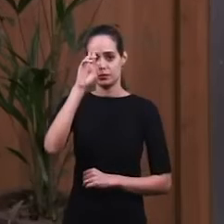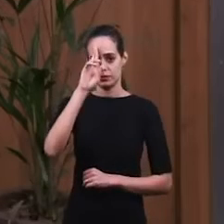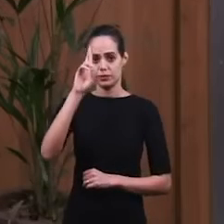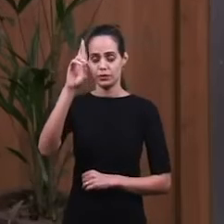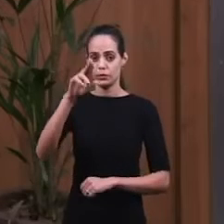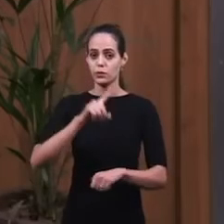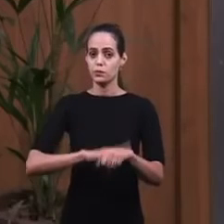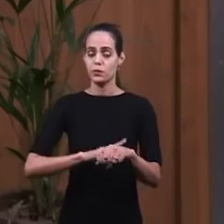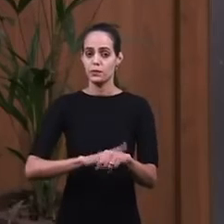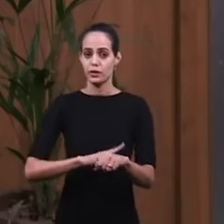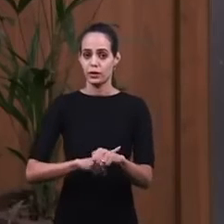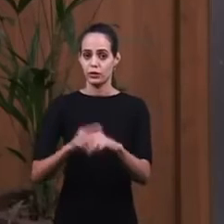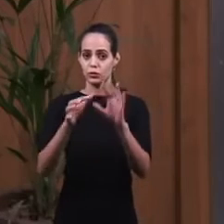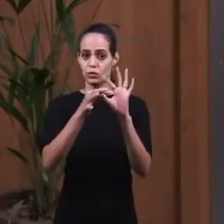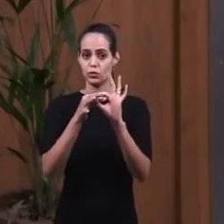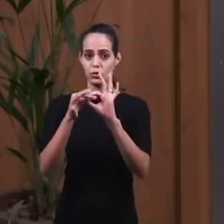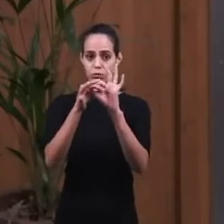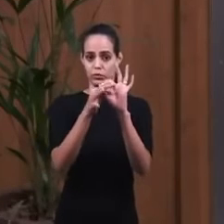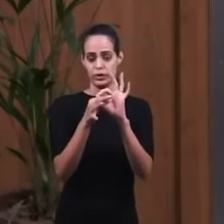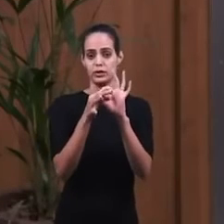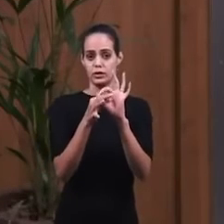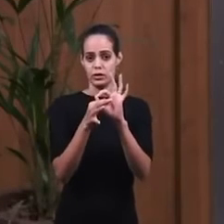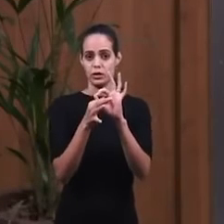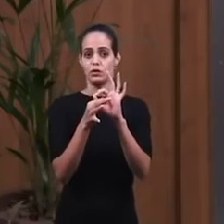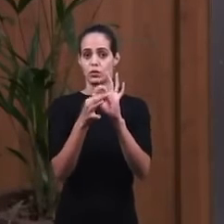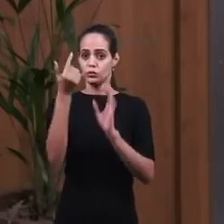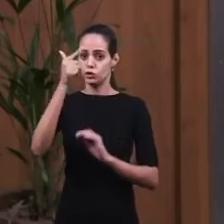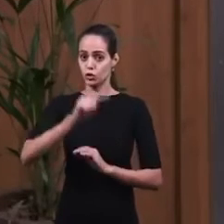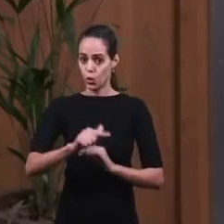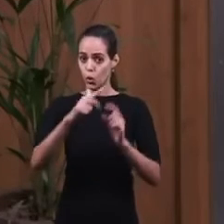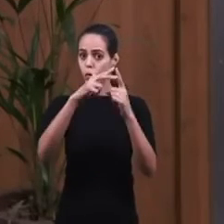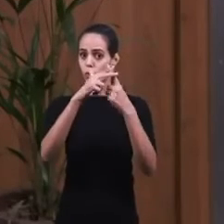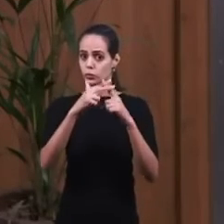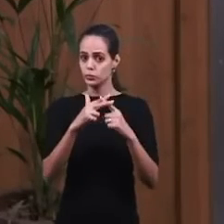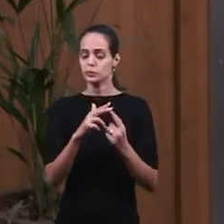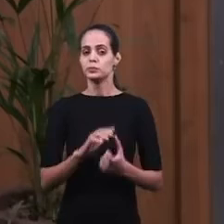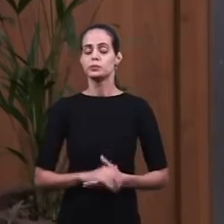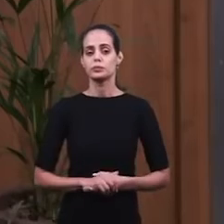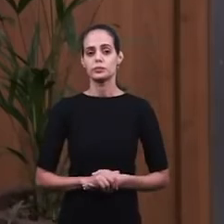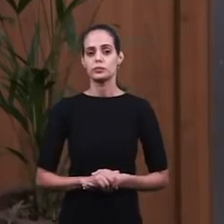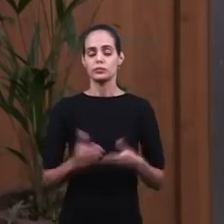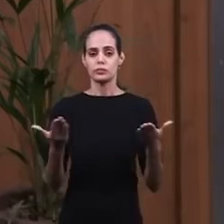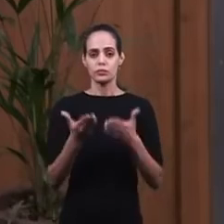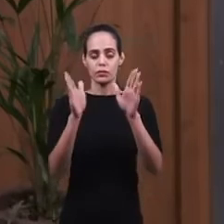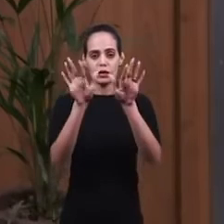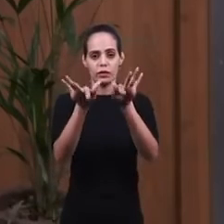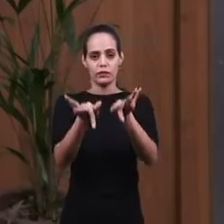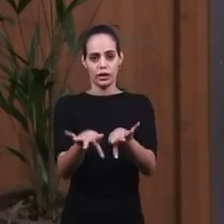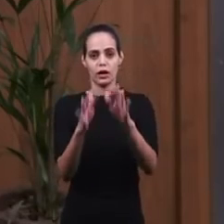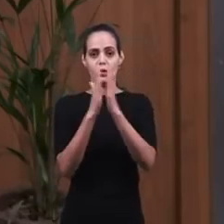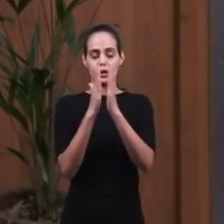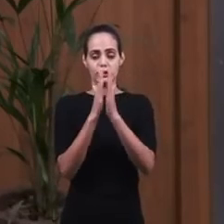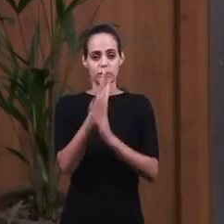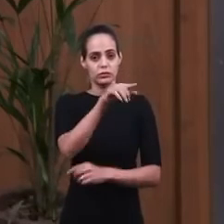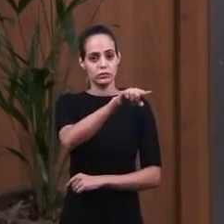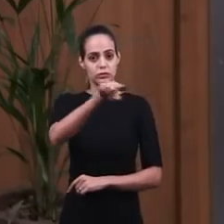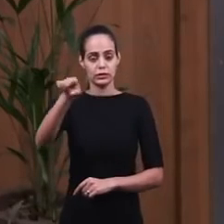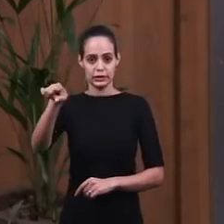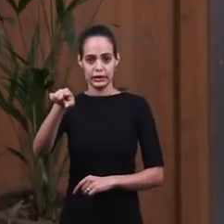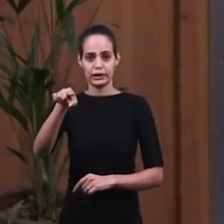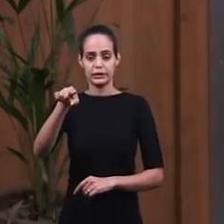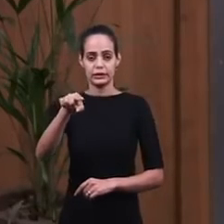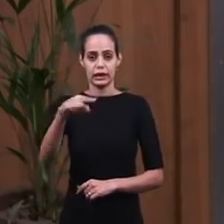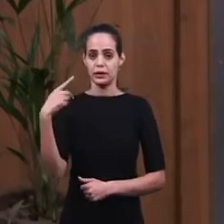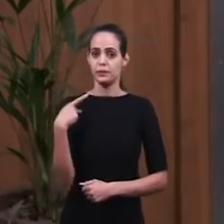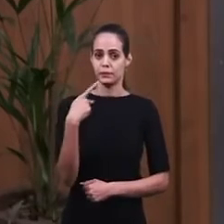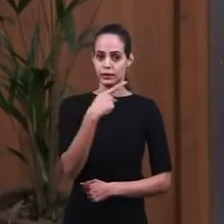o tempo da restauração. Nós iremos agora encerrar fazendo uma oração por todos vocês. Quando